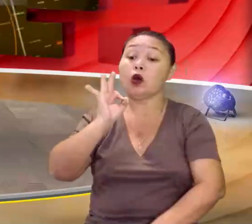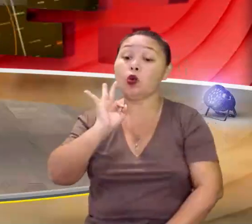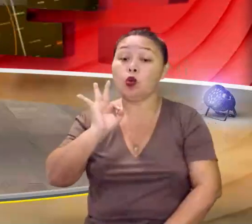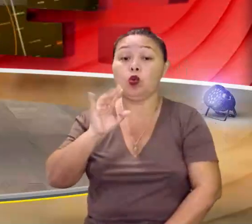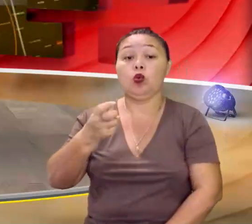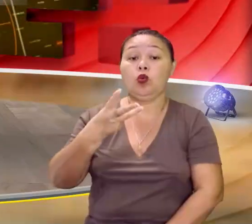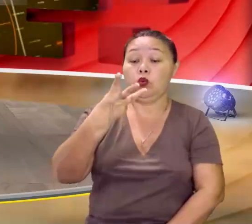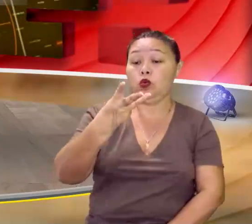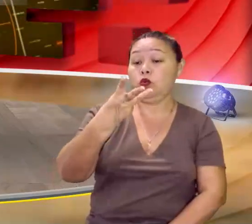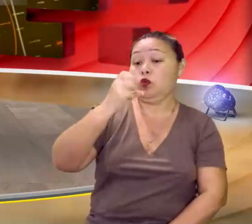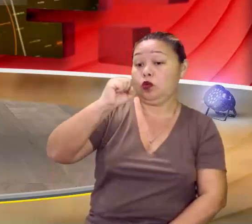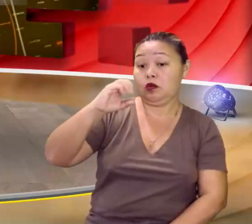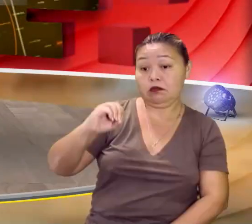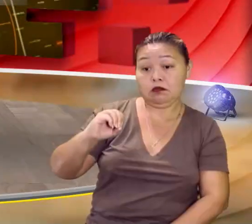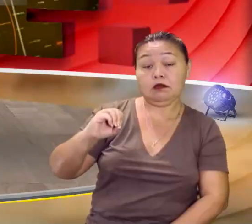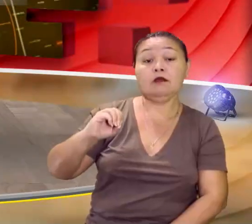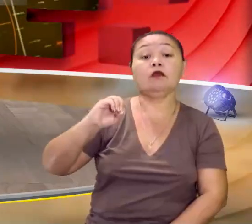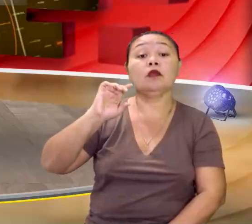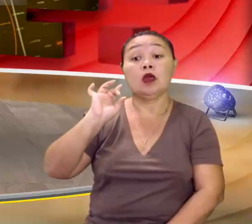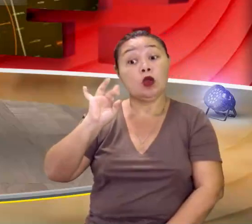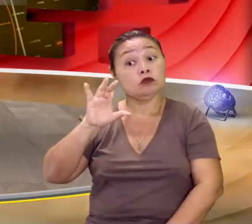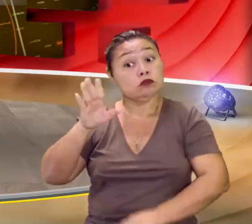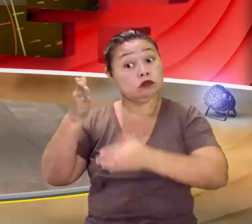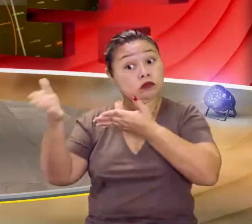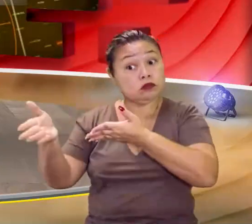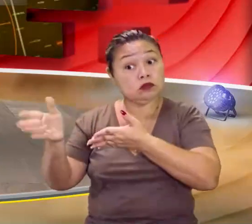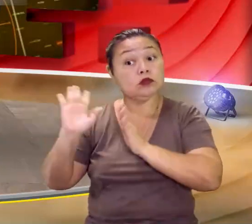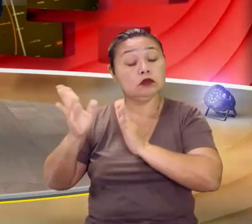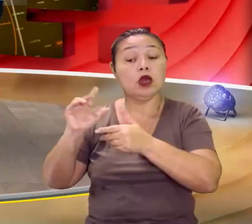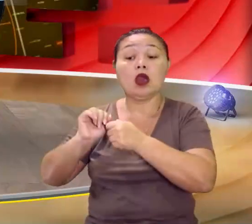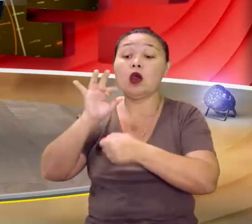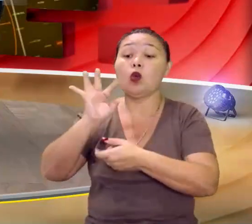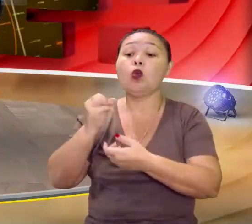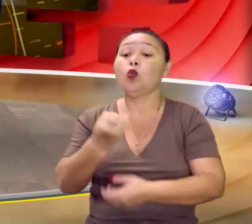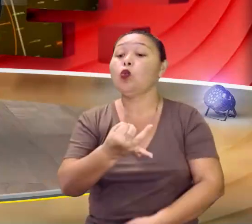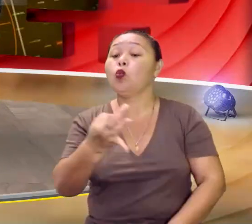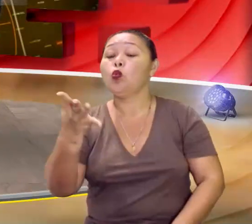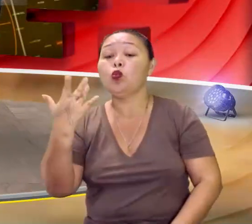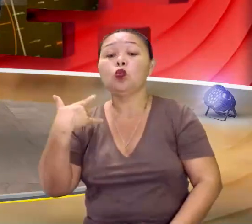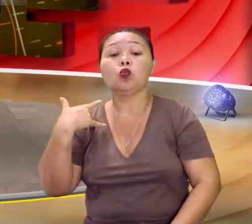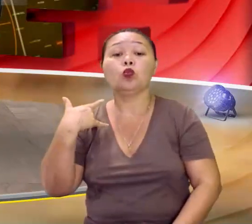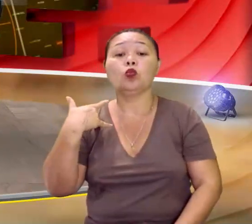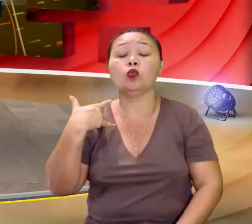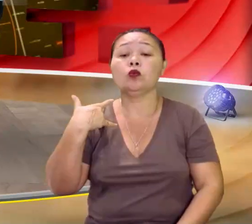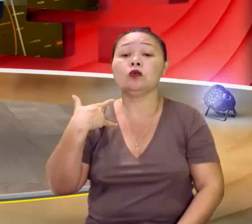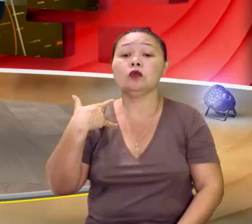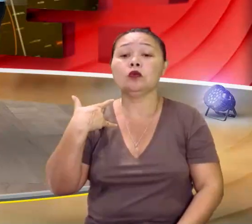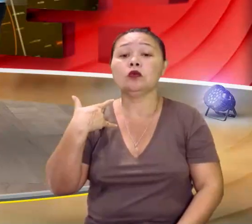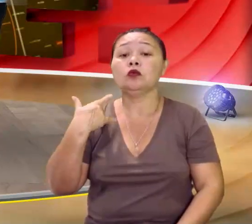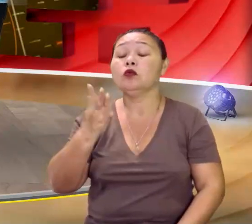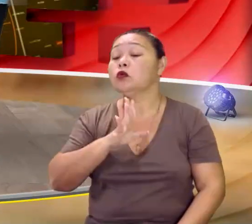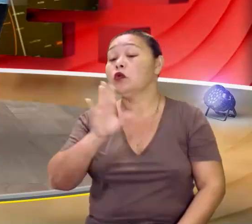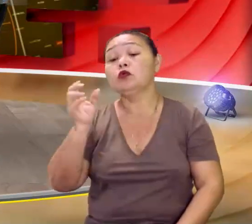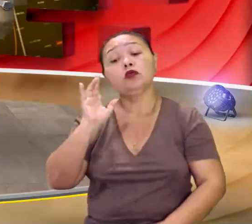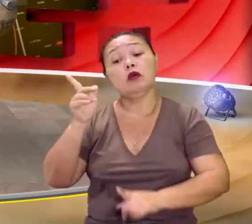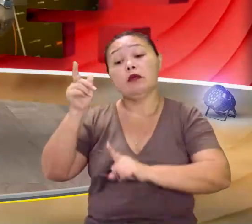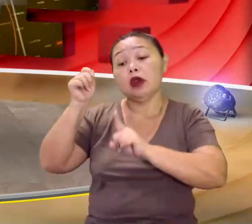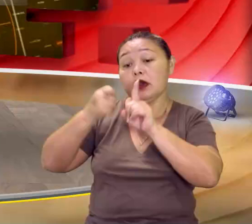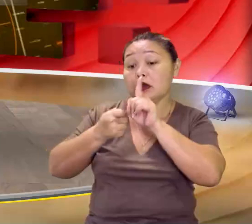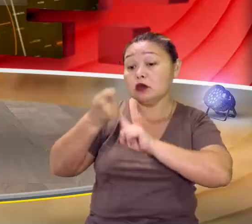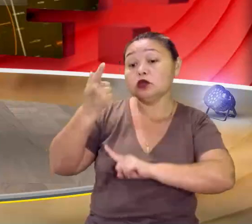café? 380. Somente café, tá lá. Quantos produtores produzem somente